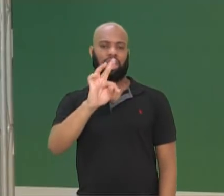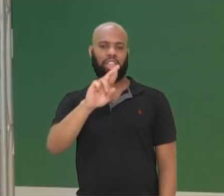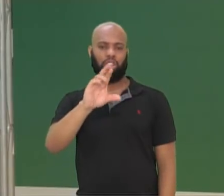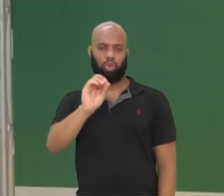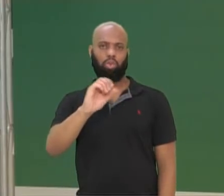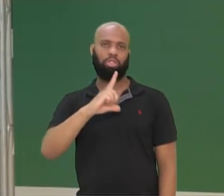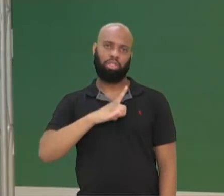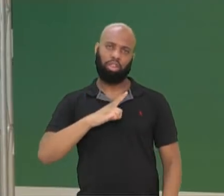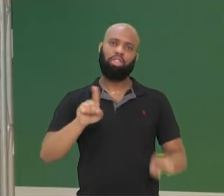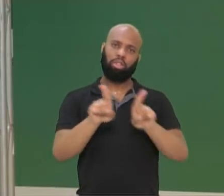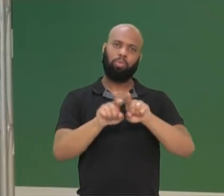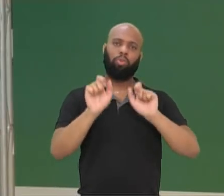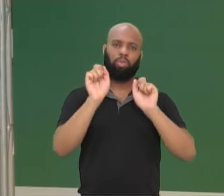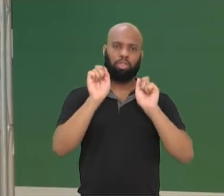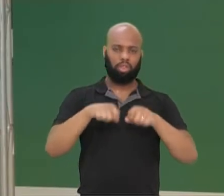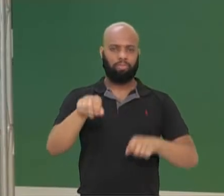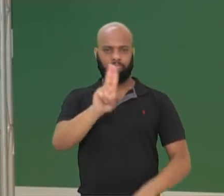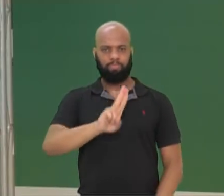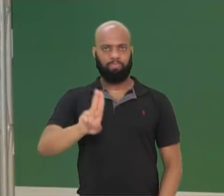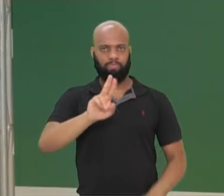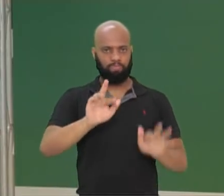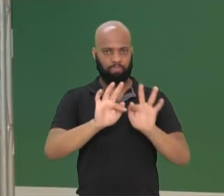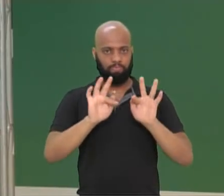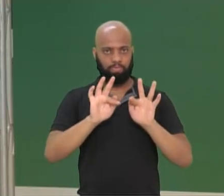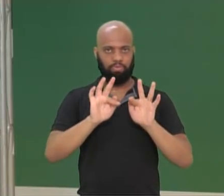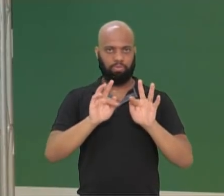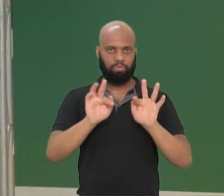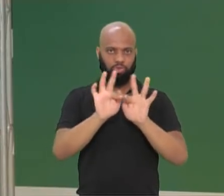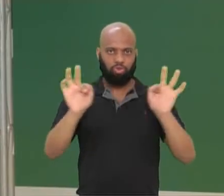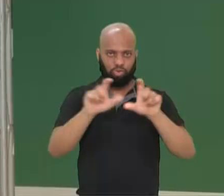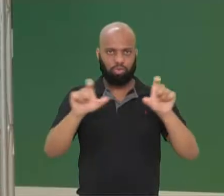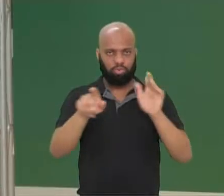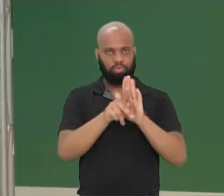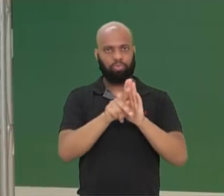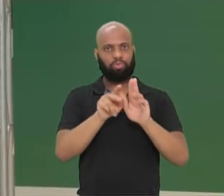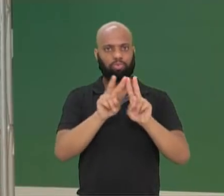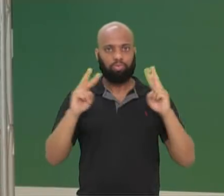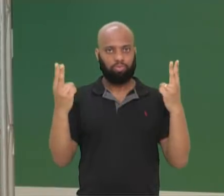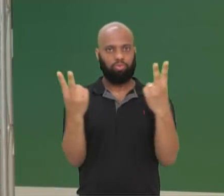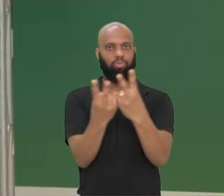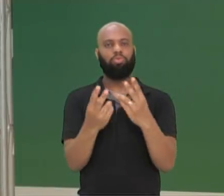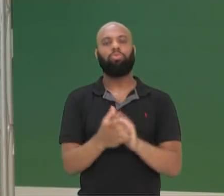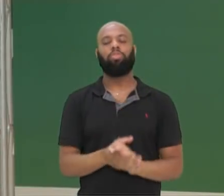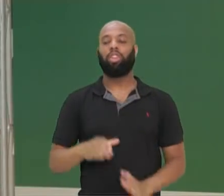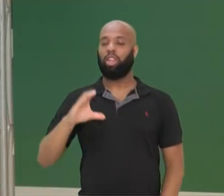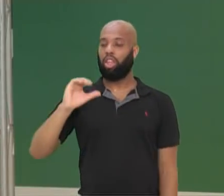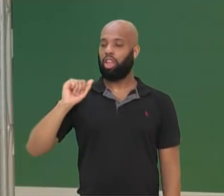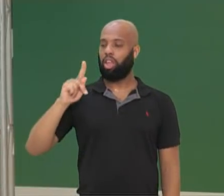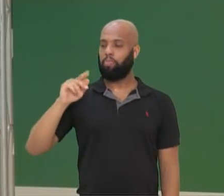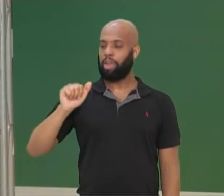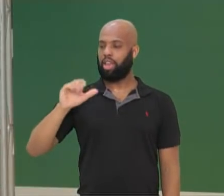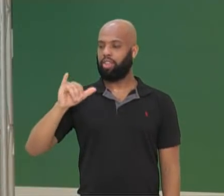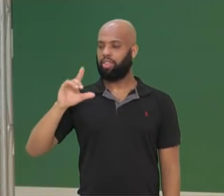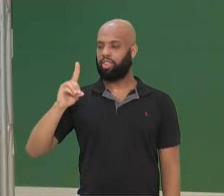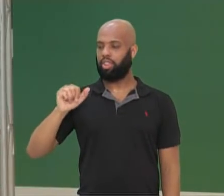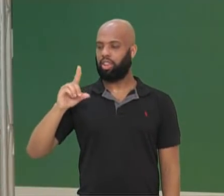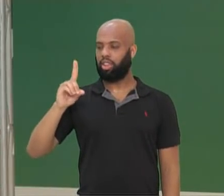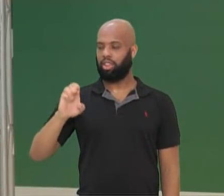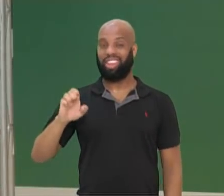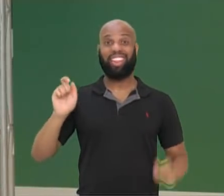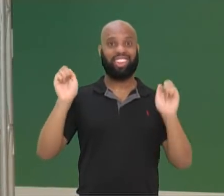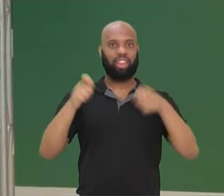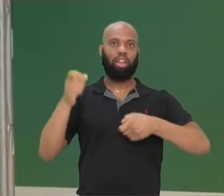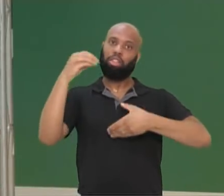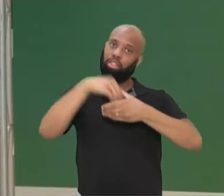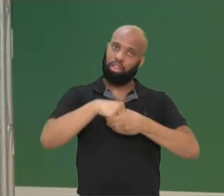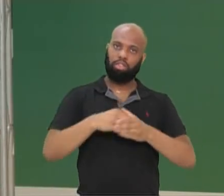unidades de medida que você vai usar para calcular o volume. A capacidade é o volume interno de um recipiente, né? E